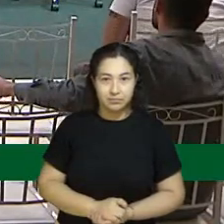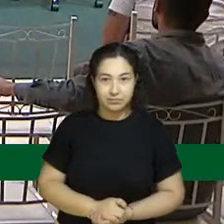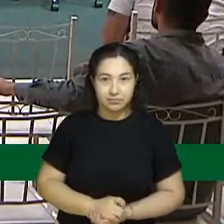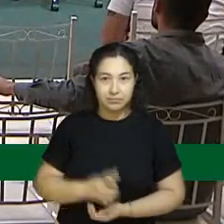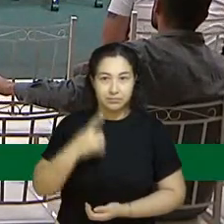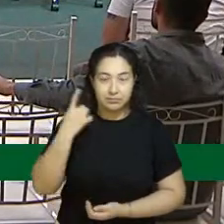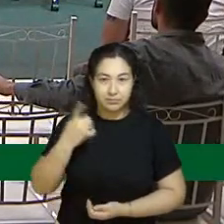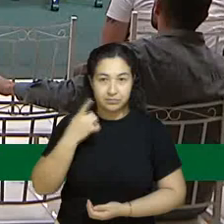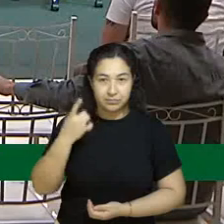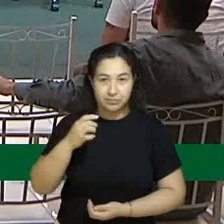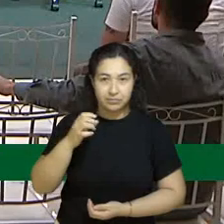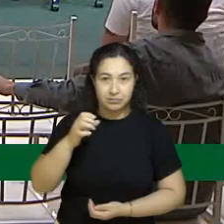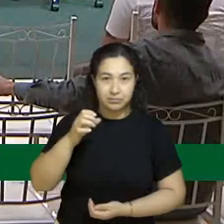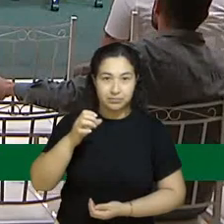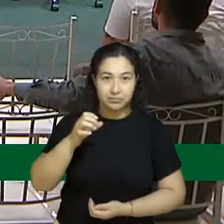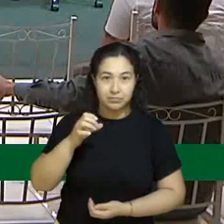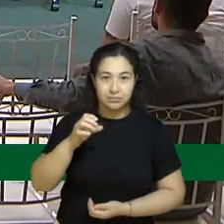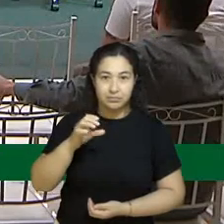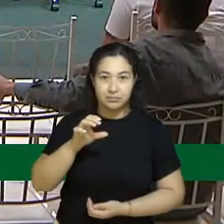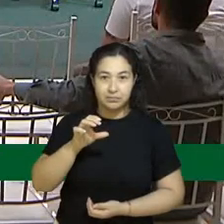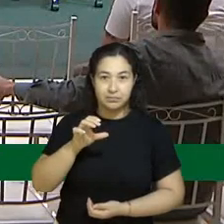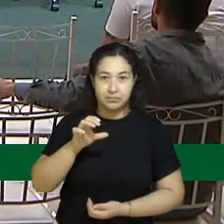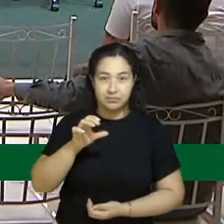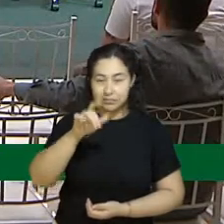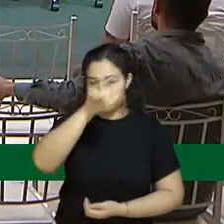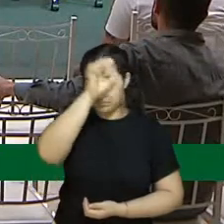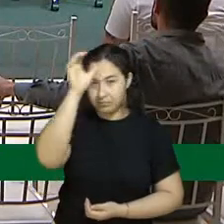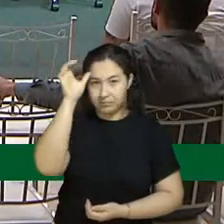Deputado Carlos Humberto.